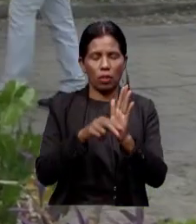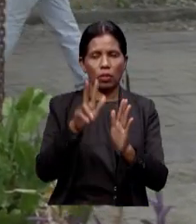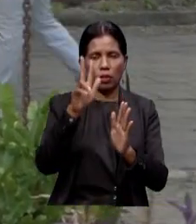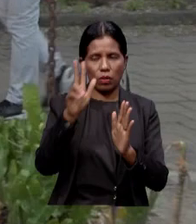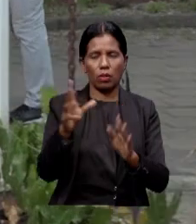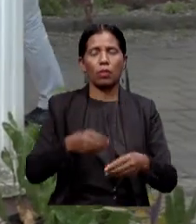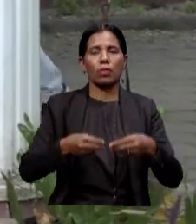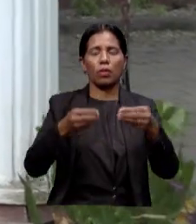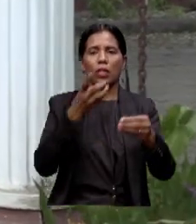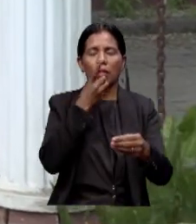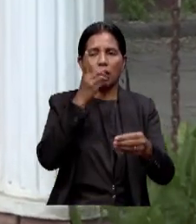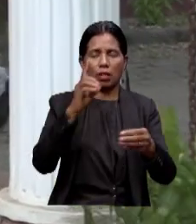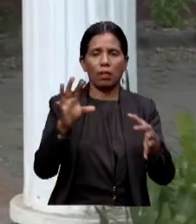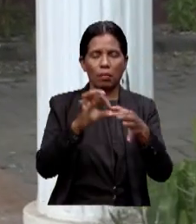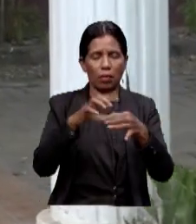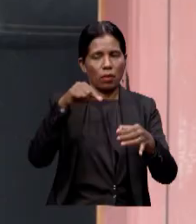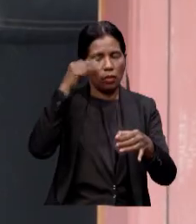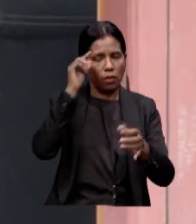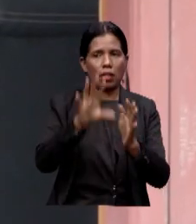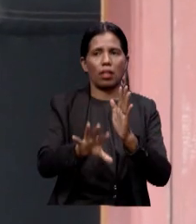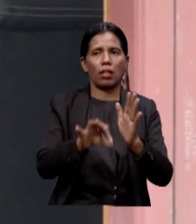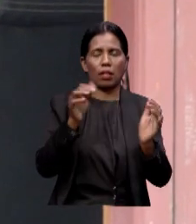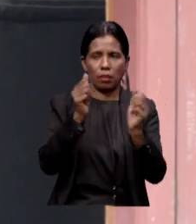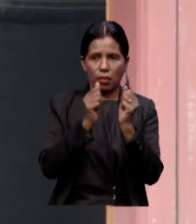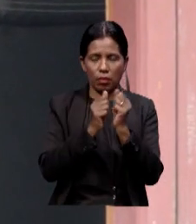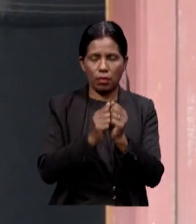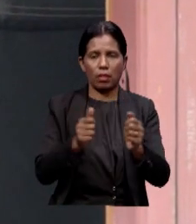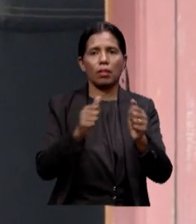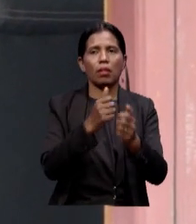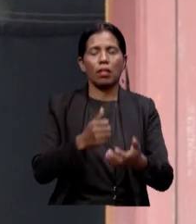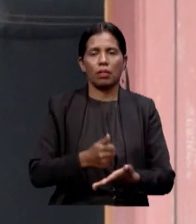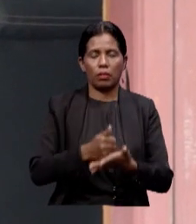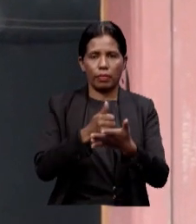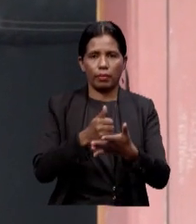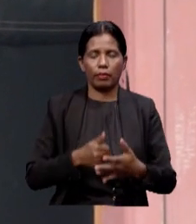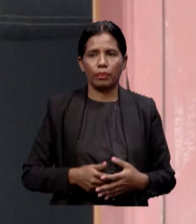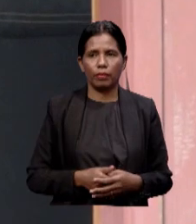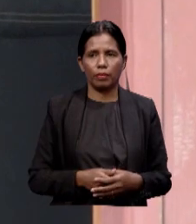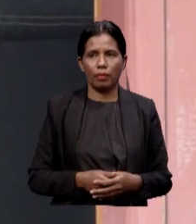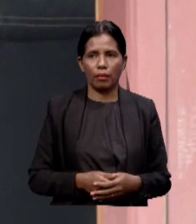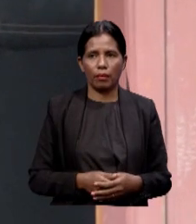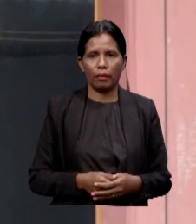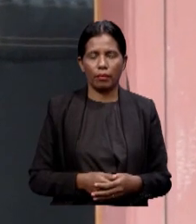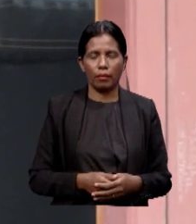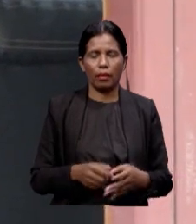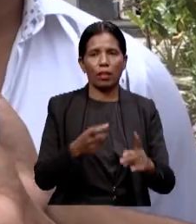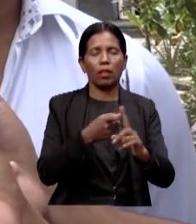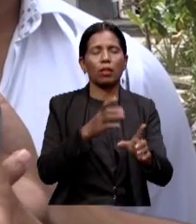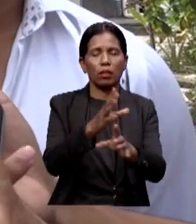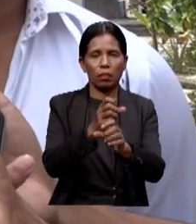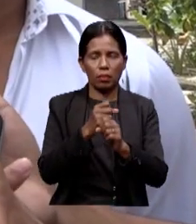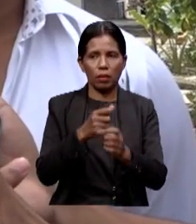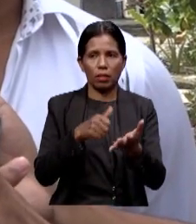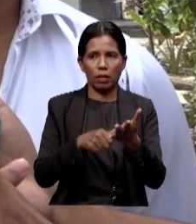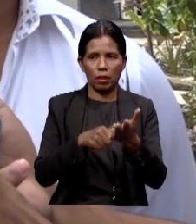ninha declaração. Membro do governo, né, reta no acompanhamento se advogado privado. Notificação, né, hoje CAC, né, de